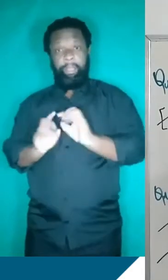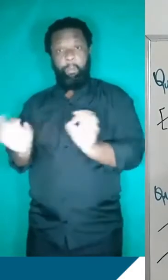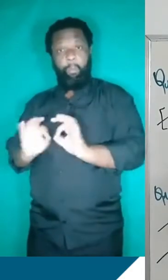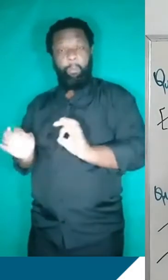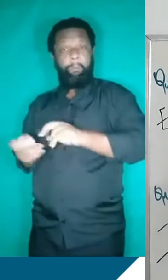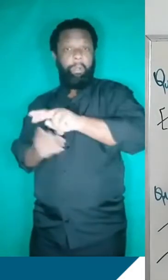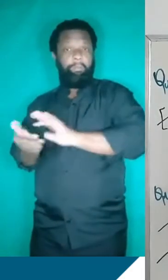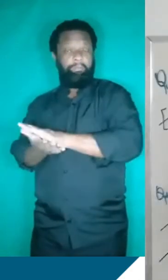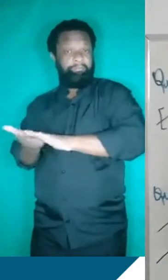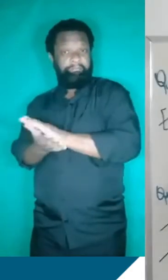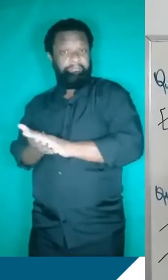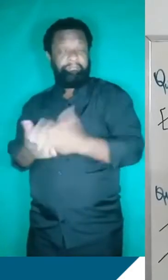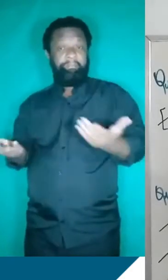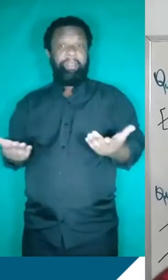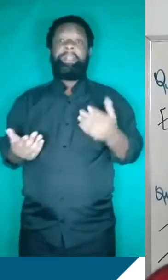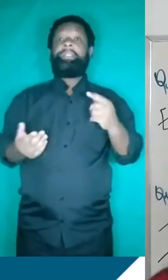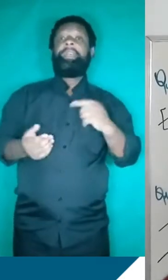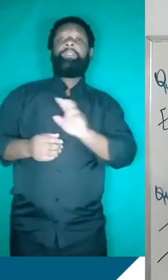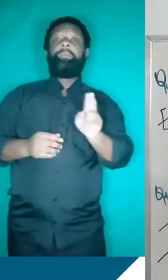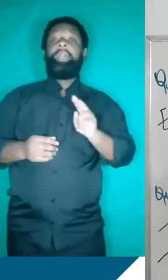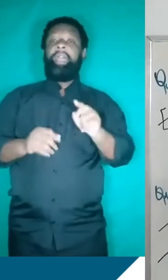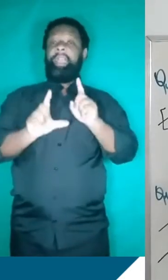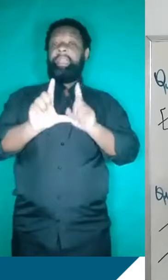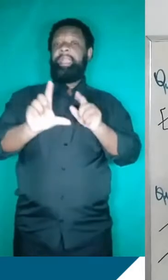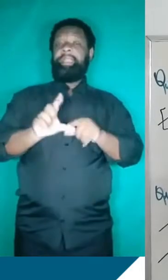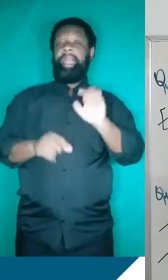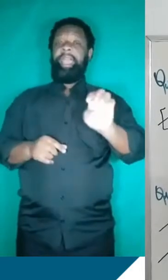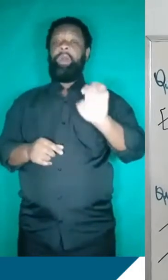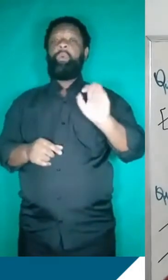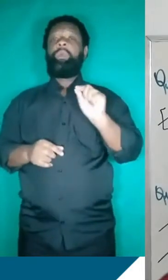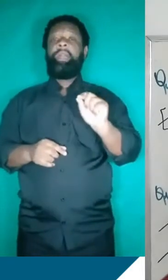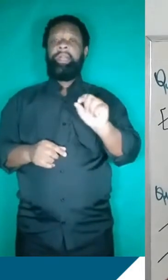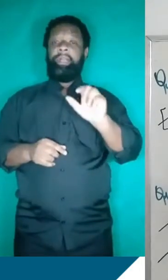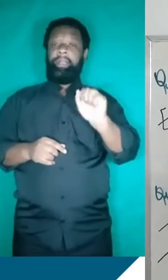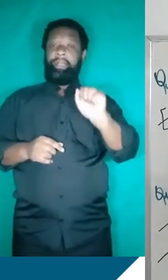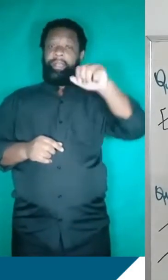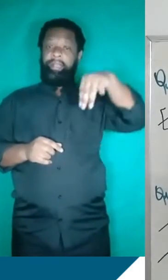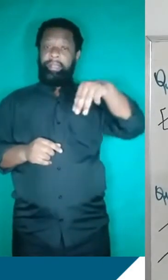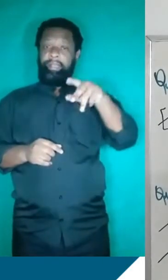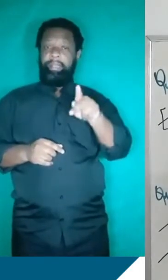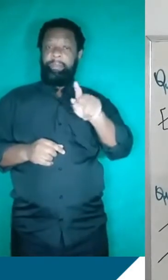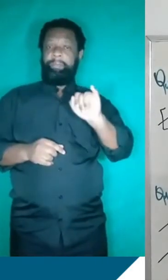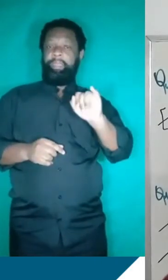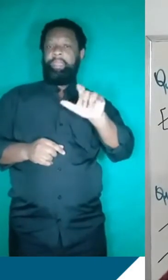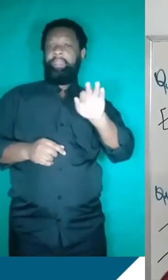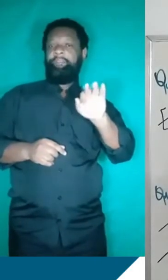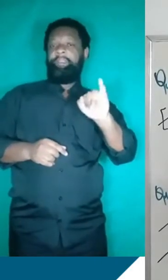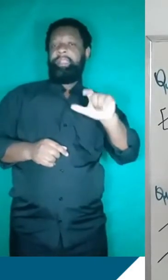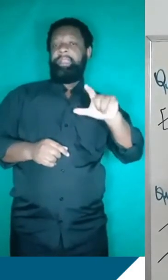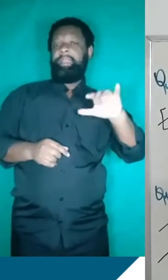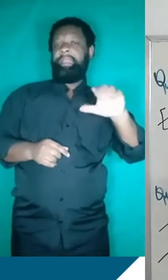Nós podemos chamar essas partes de, como ele diz aqui na questão, letra E, anfifílica, por possuírem uma